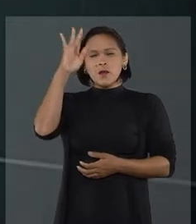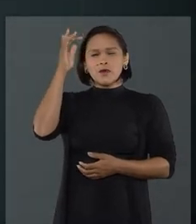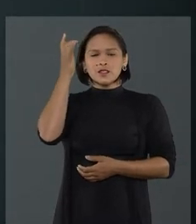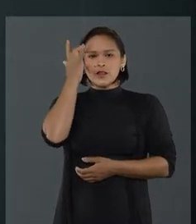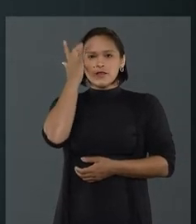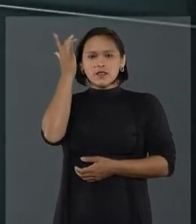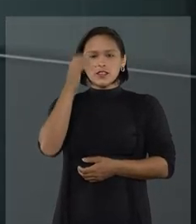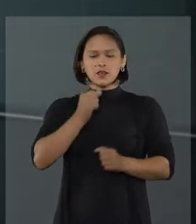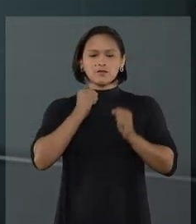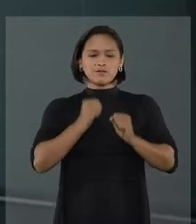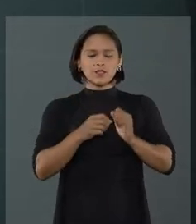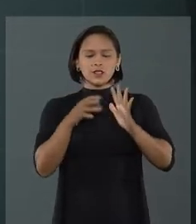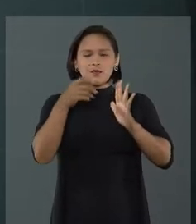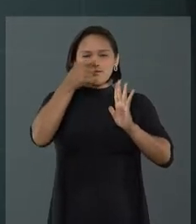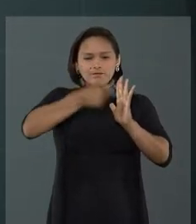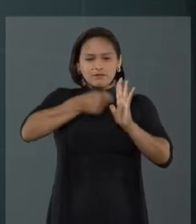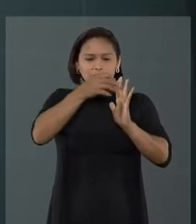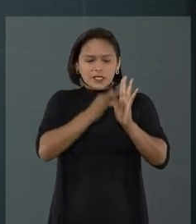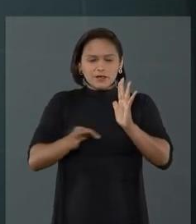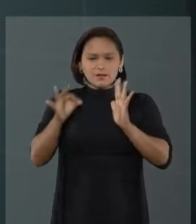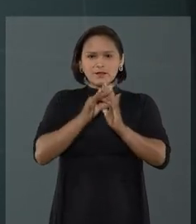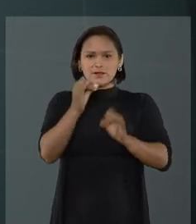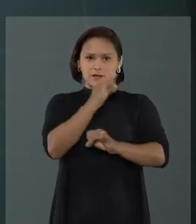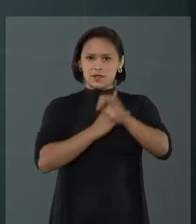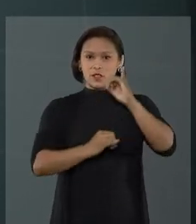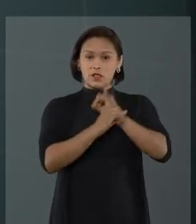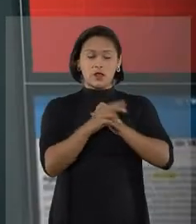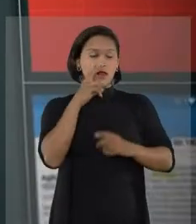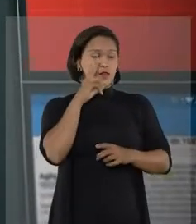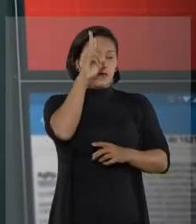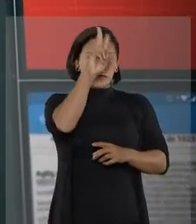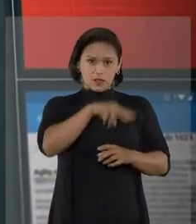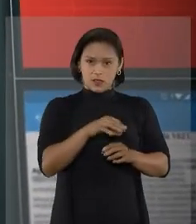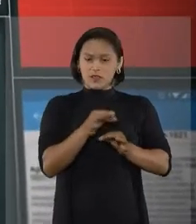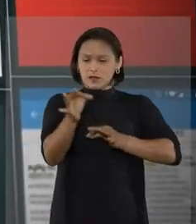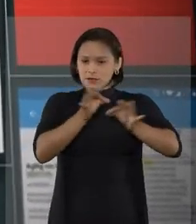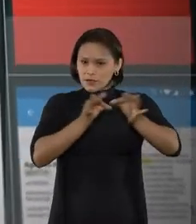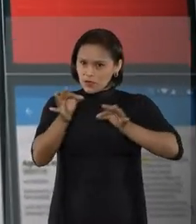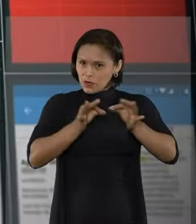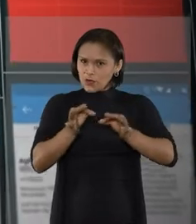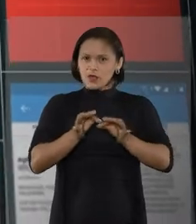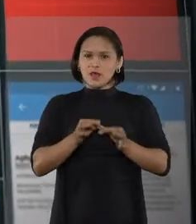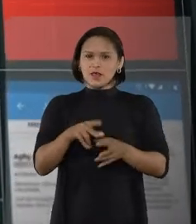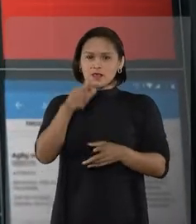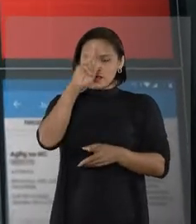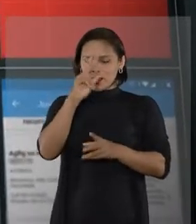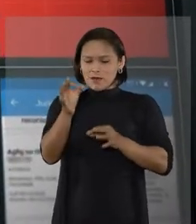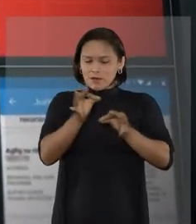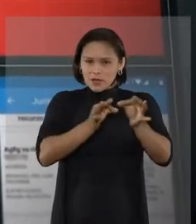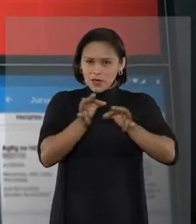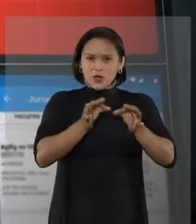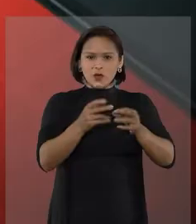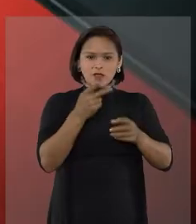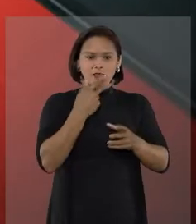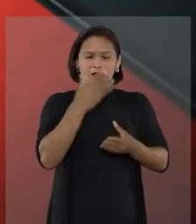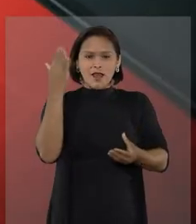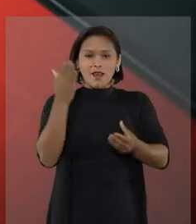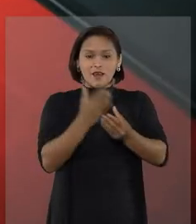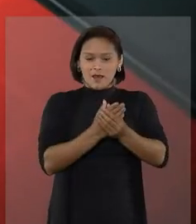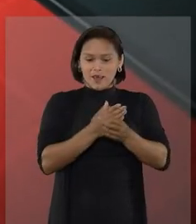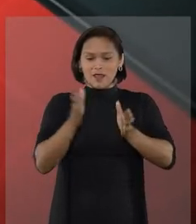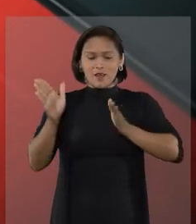Imagine a facilidade de poder peticionar eletronicamente, visualizar e gerenciar de maneira personalizada